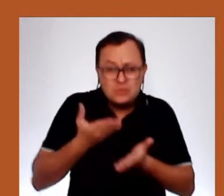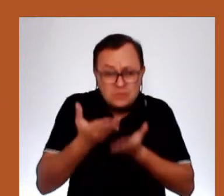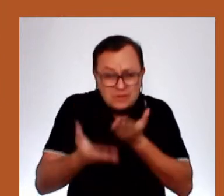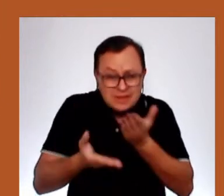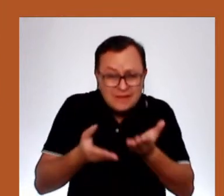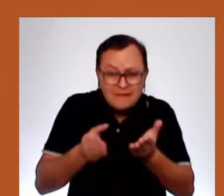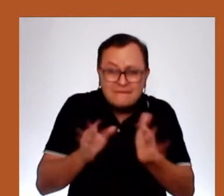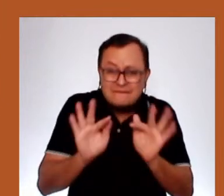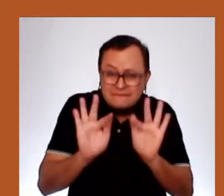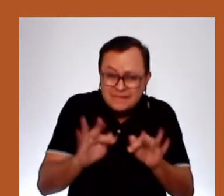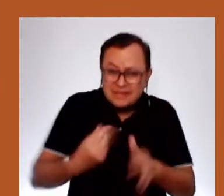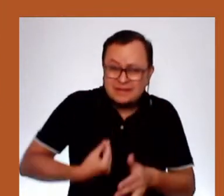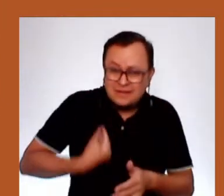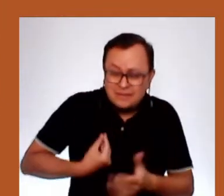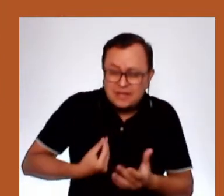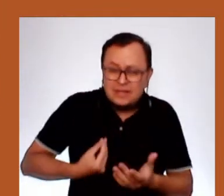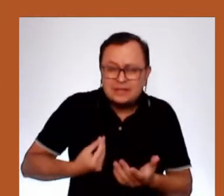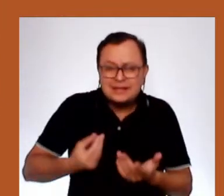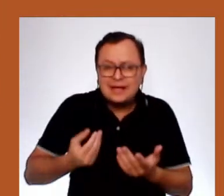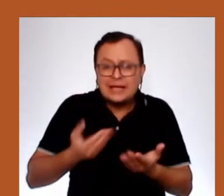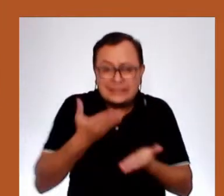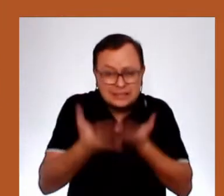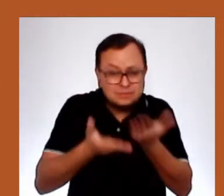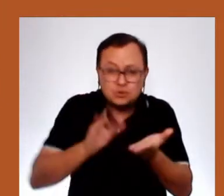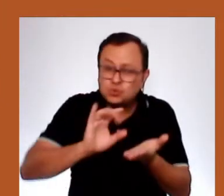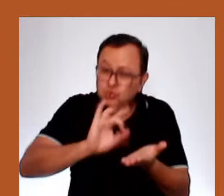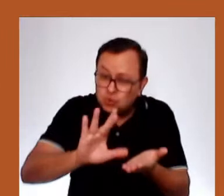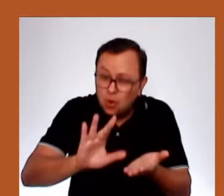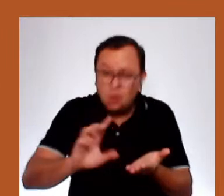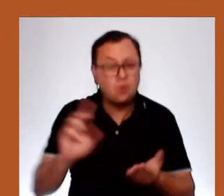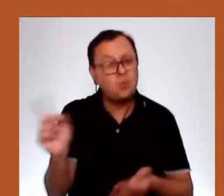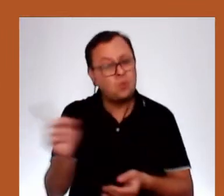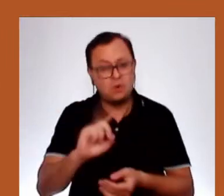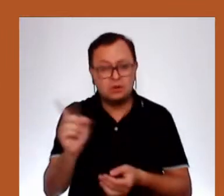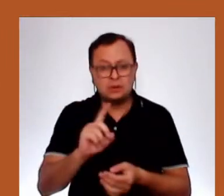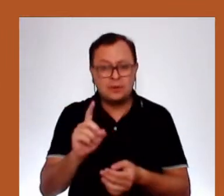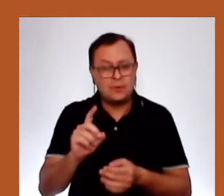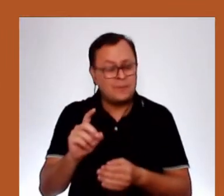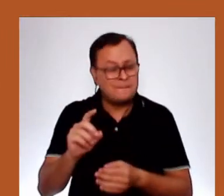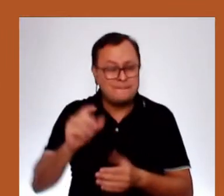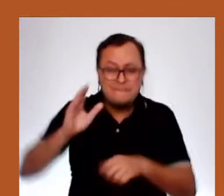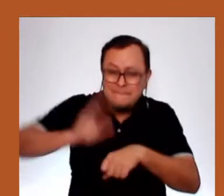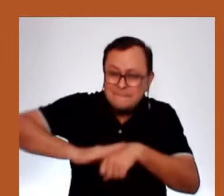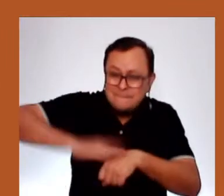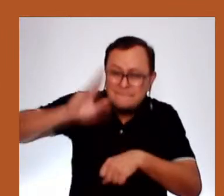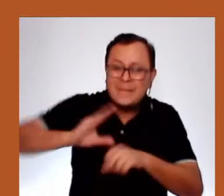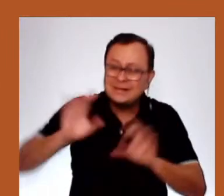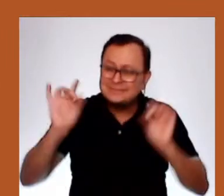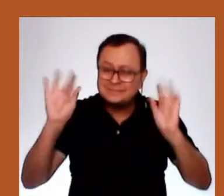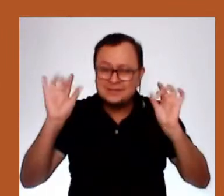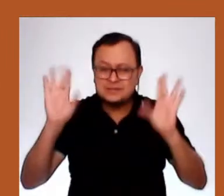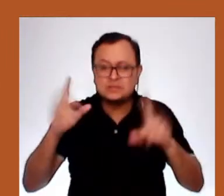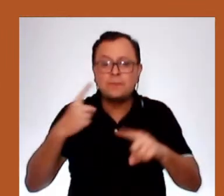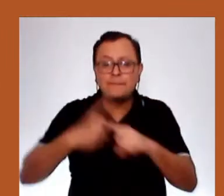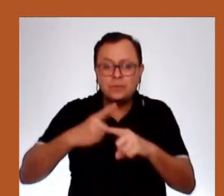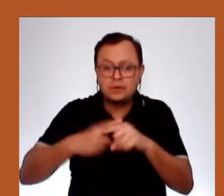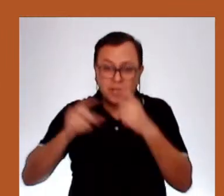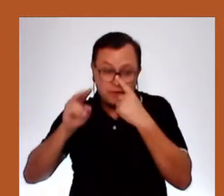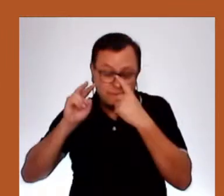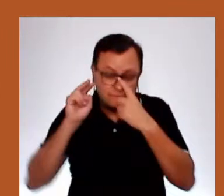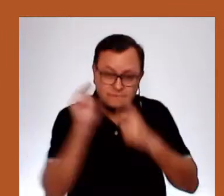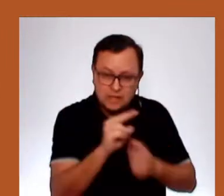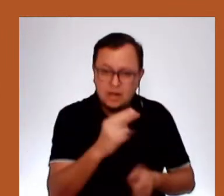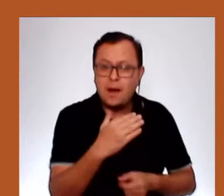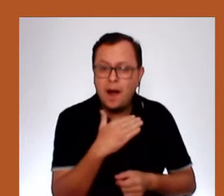uma filosofia. É uma forma de olhar, não a morte, é uma forma de olhar a